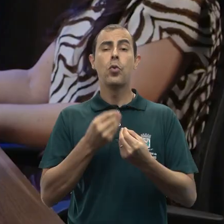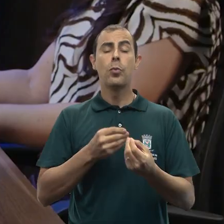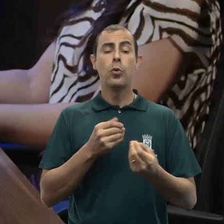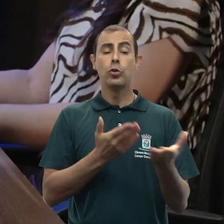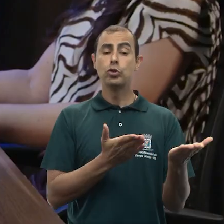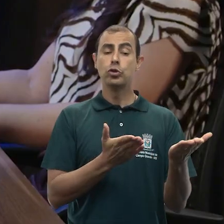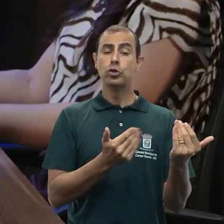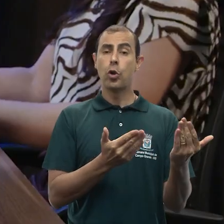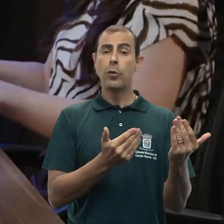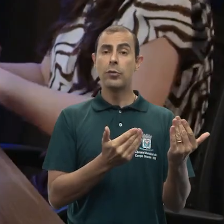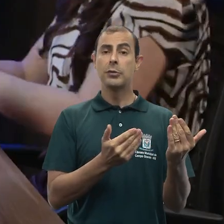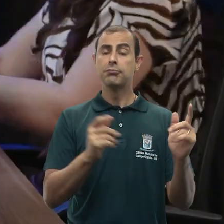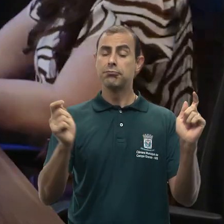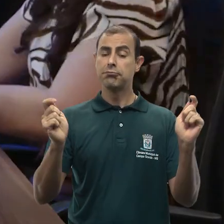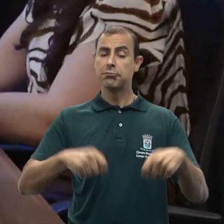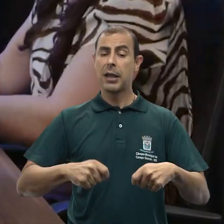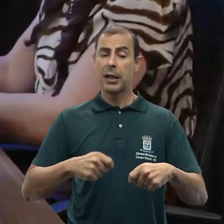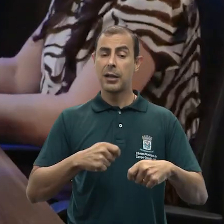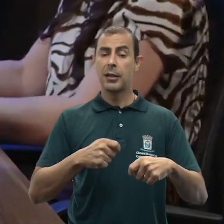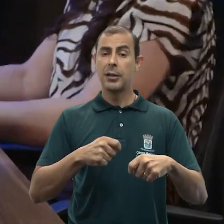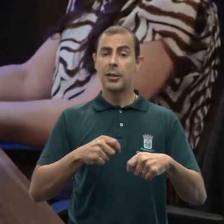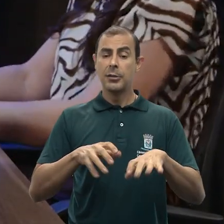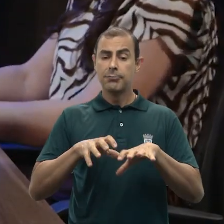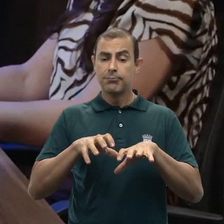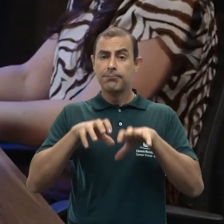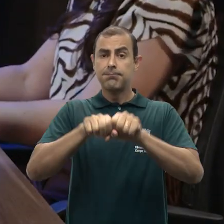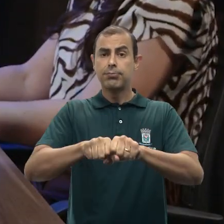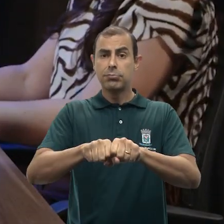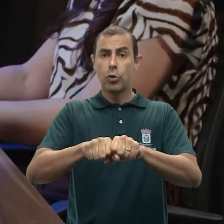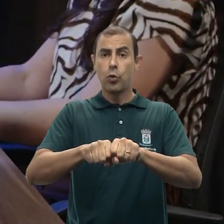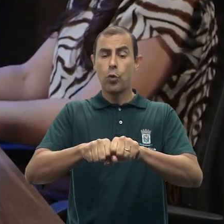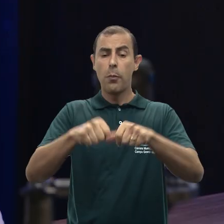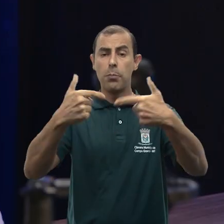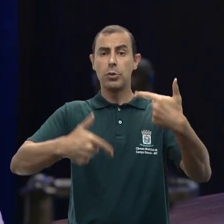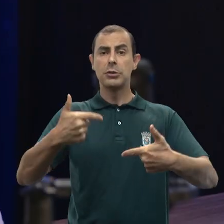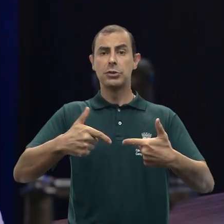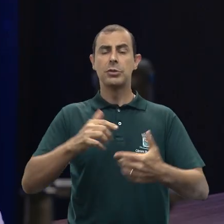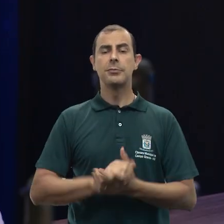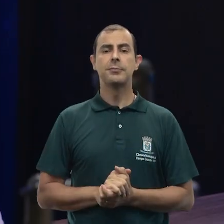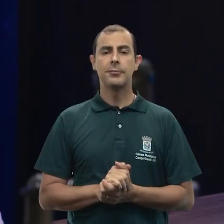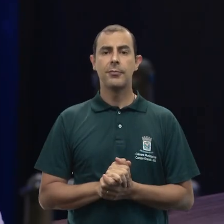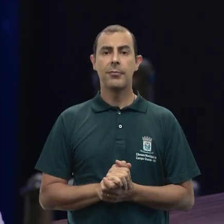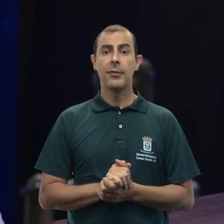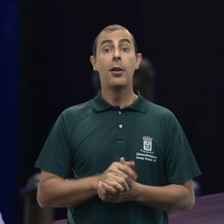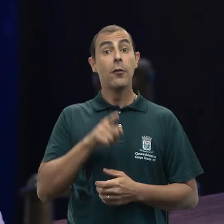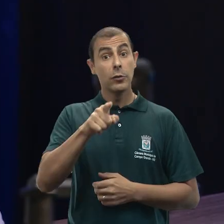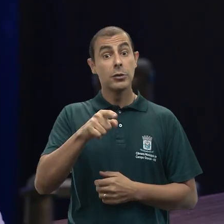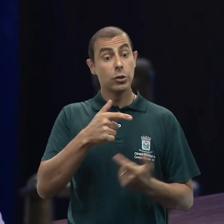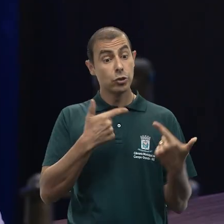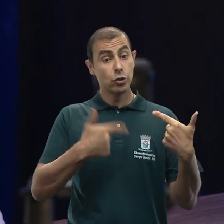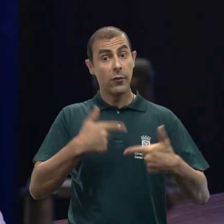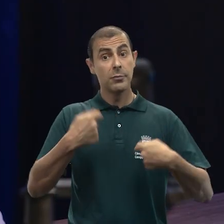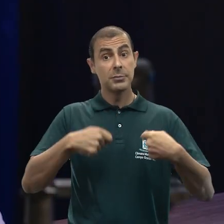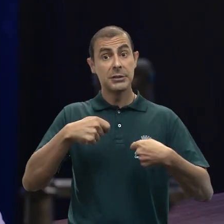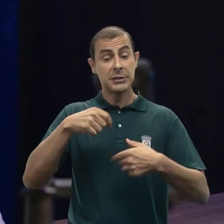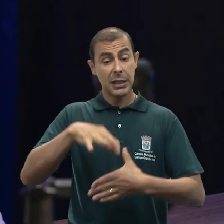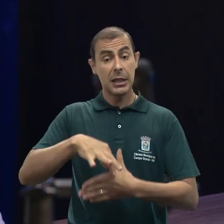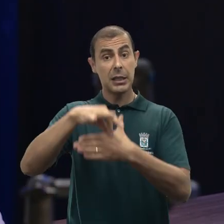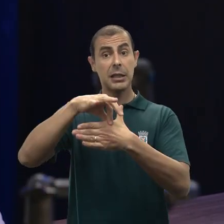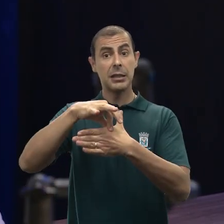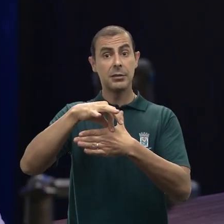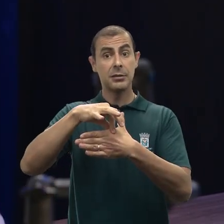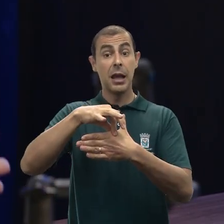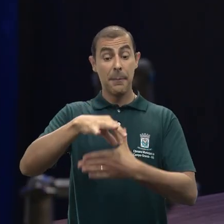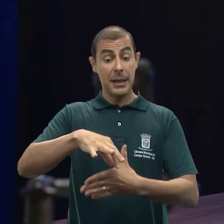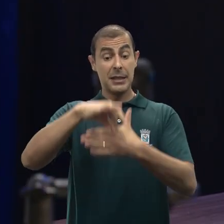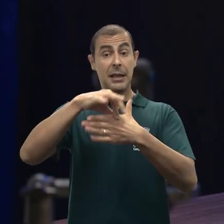pode ocupar esse espaço na política? Liderando. E para você liderar, você tem que se comunicar, você tem